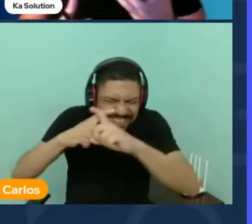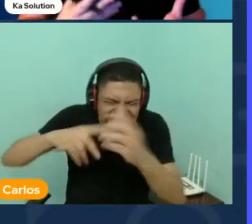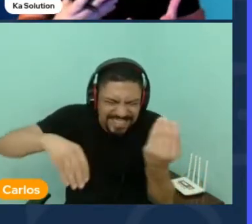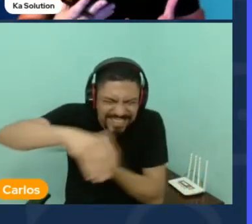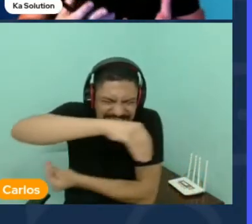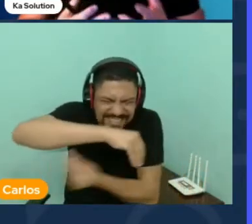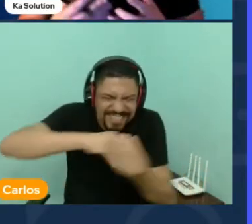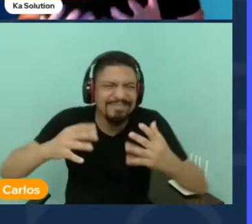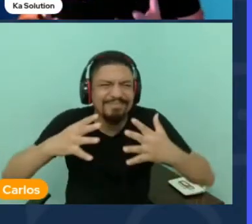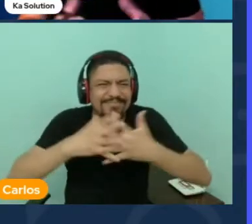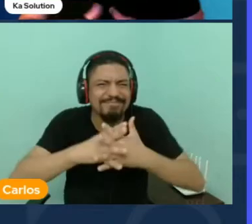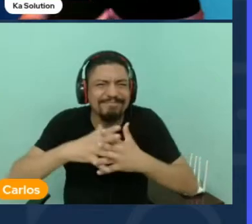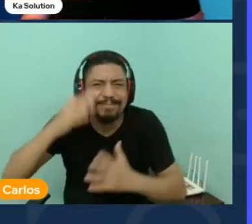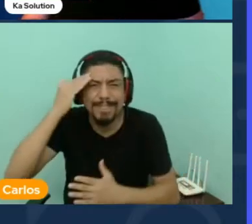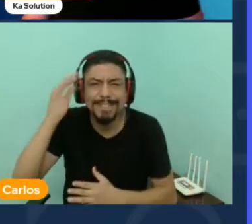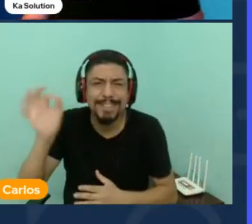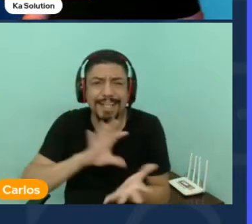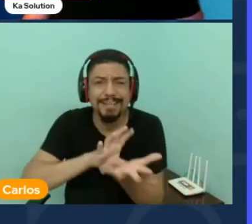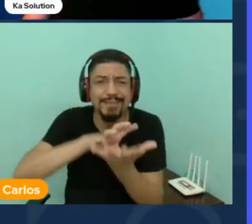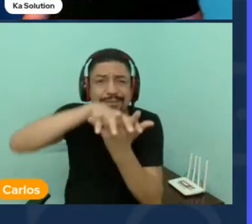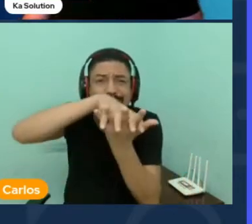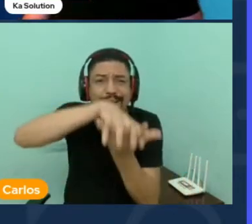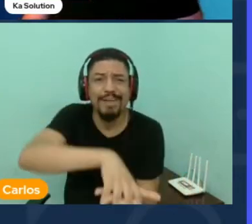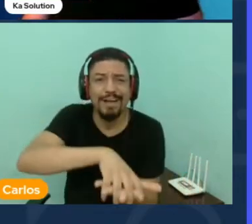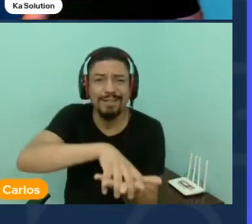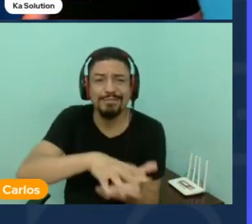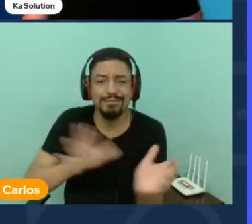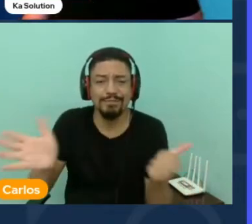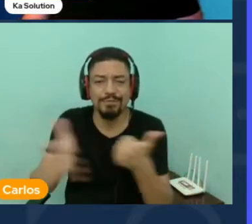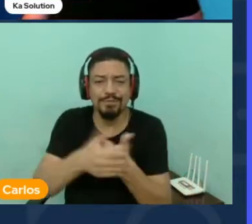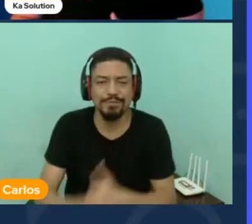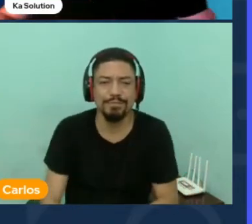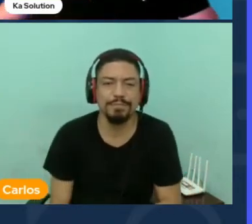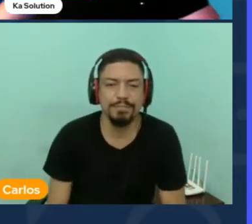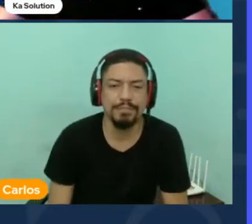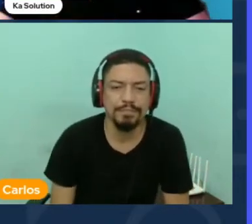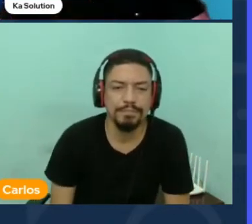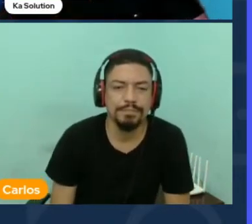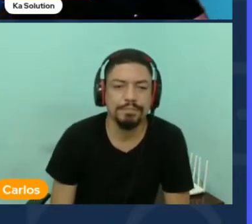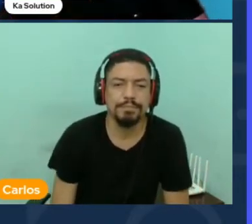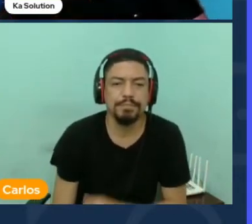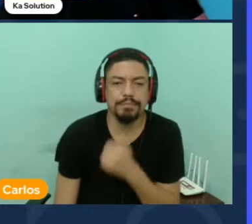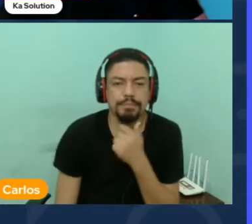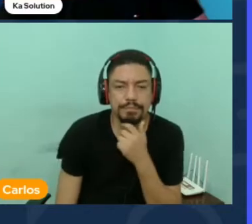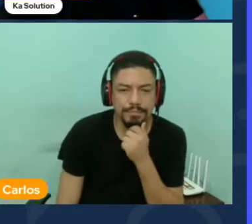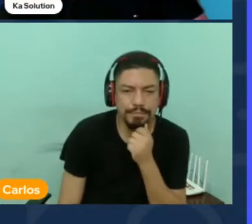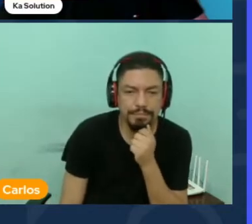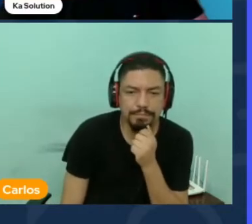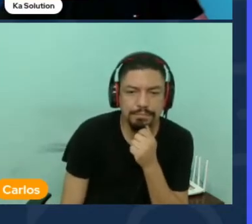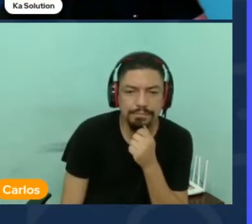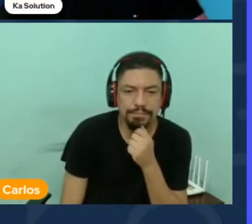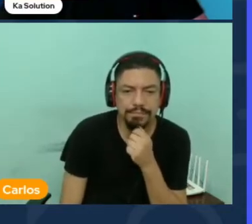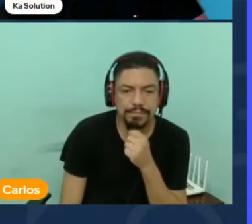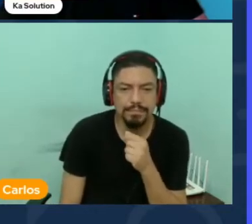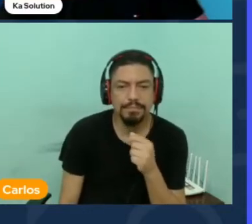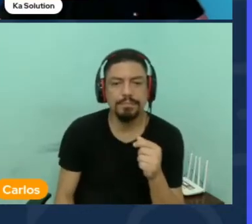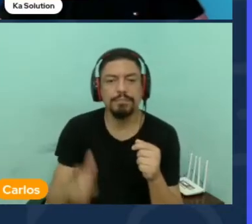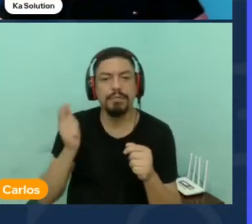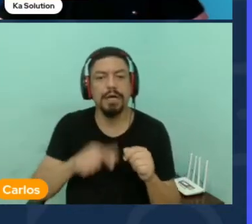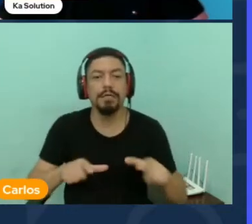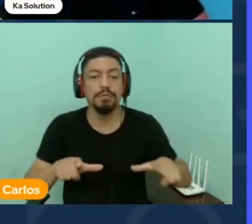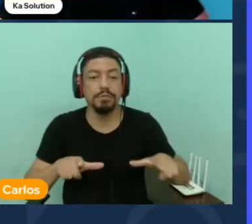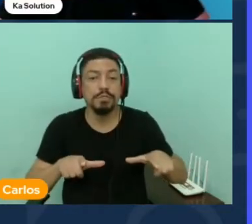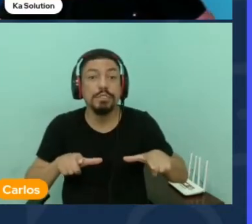estão embaralhados, criptografados. A gente tem o Certificate Manager, que é